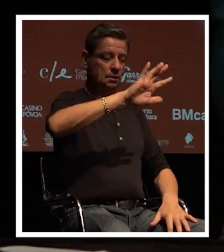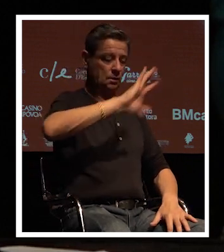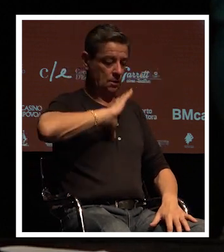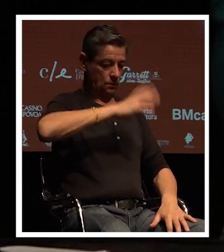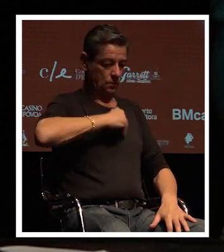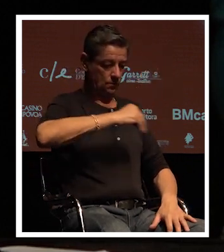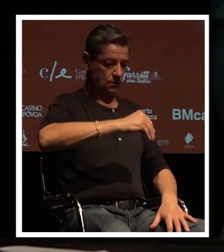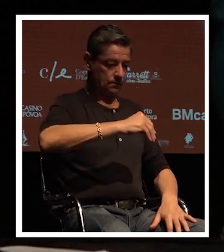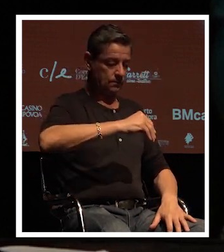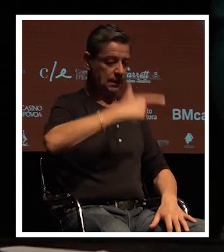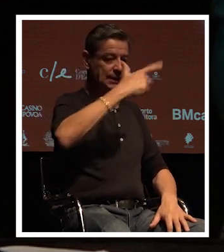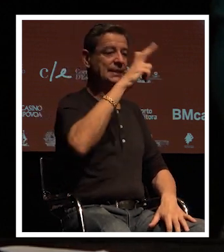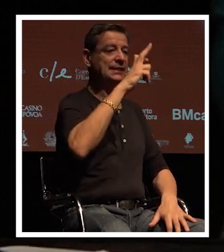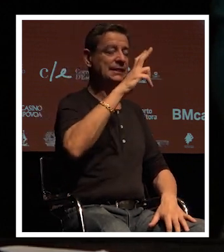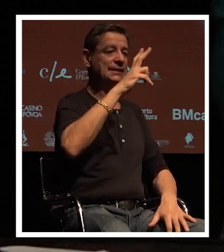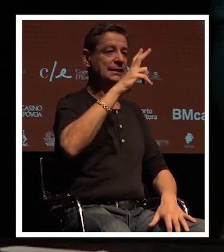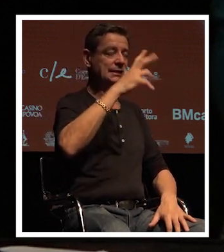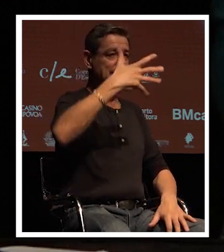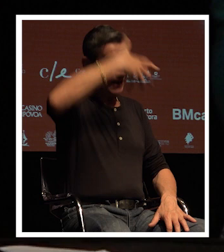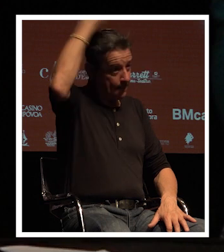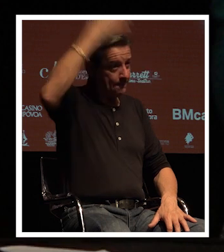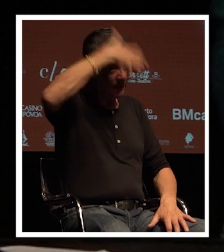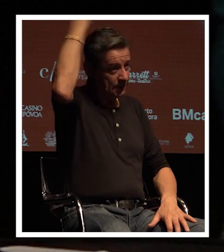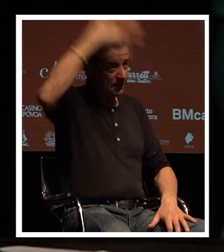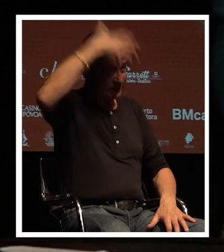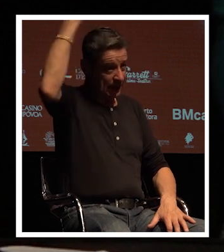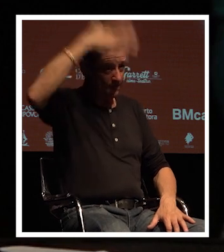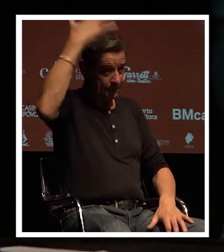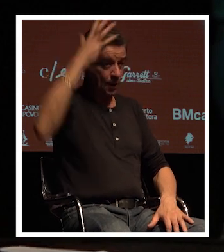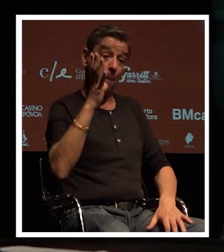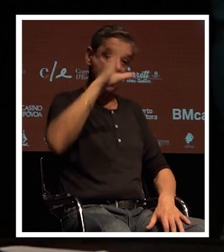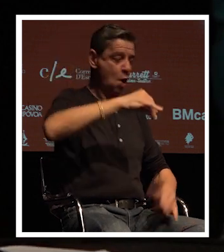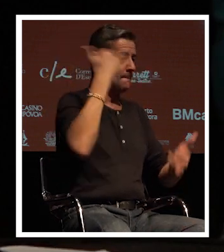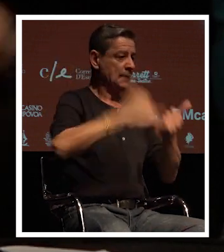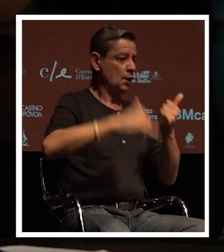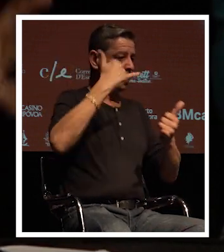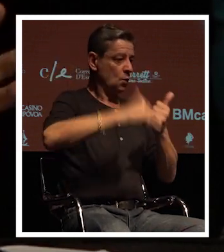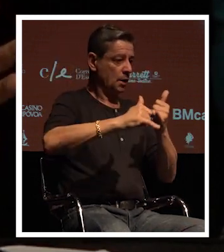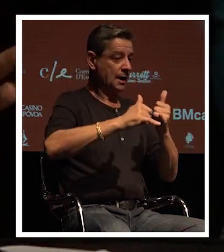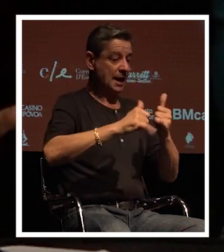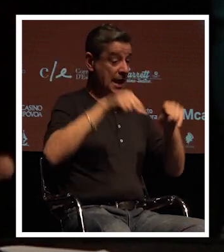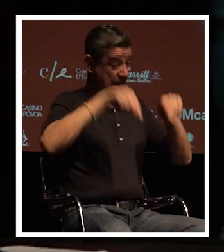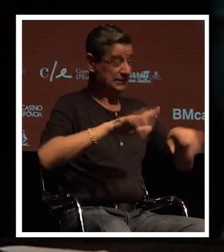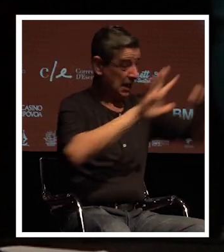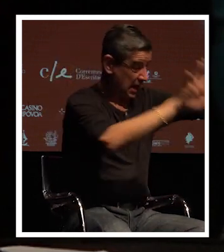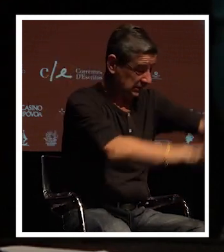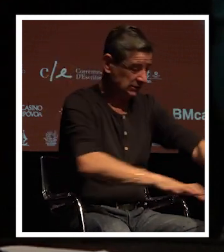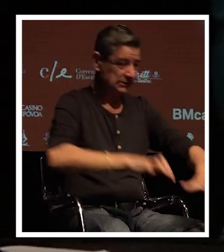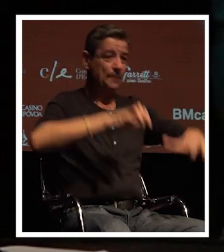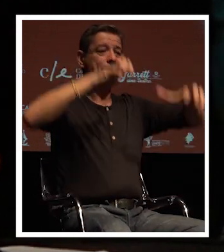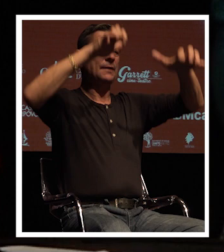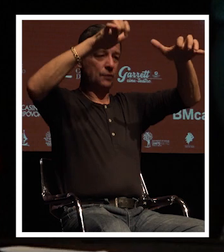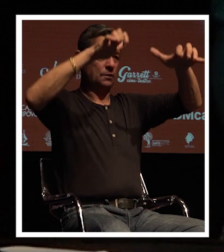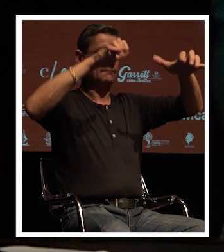chamada trump Esse é o maior perigo e este esta Assembleia que